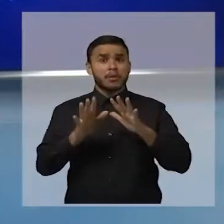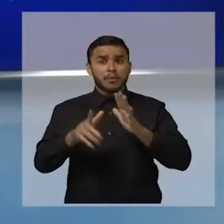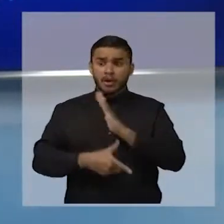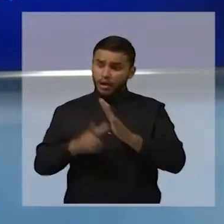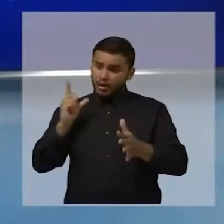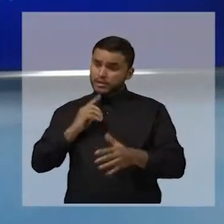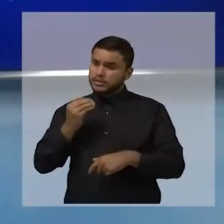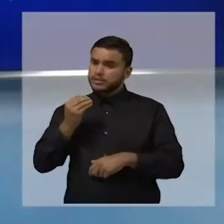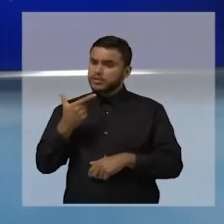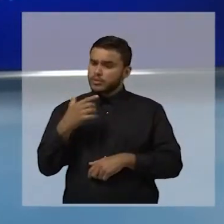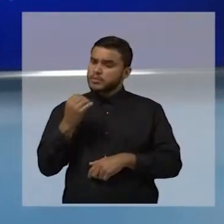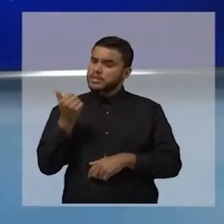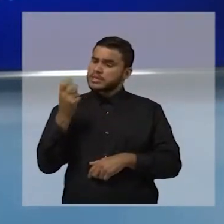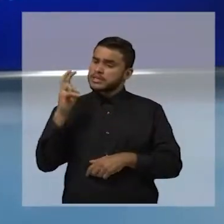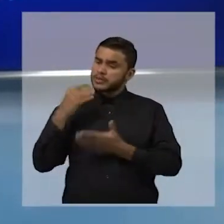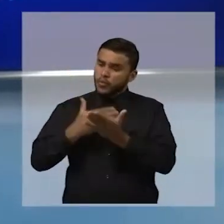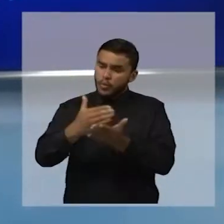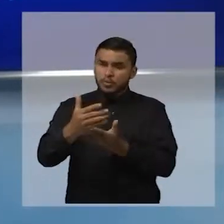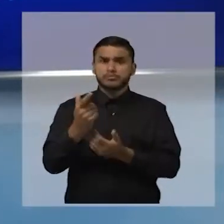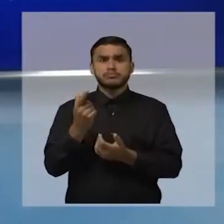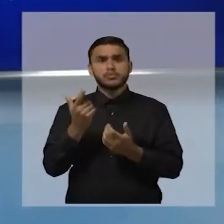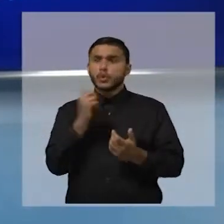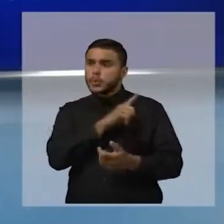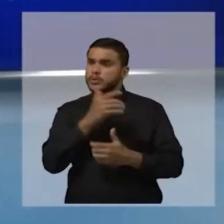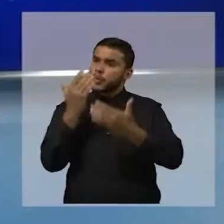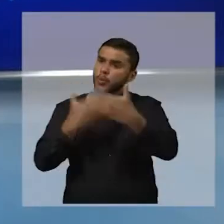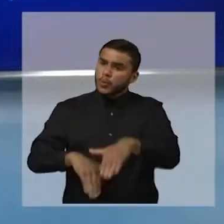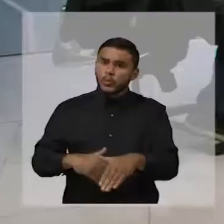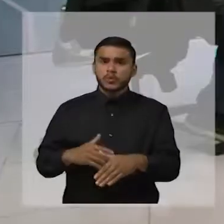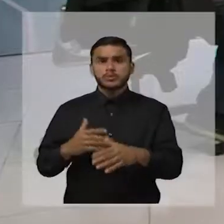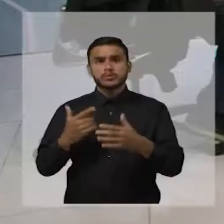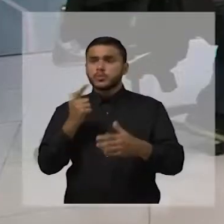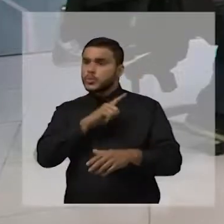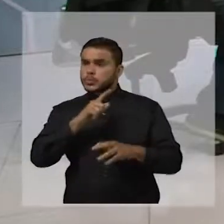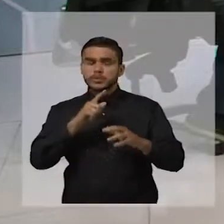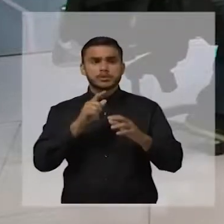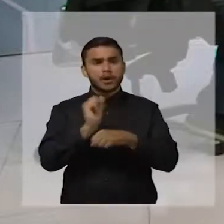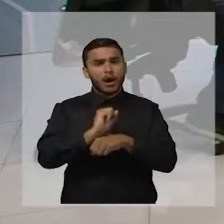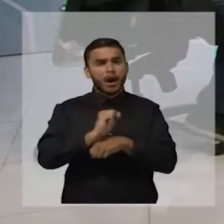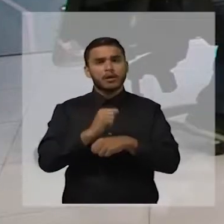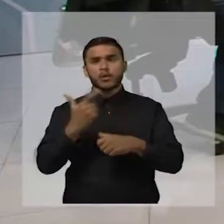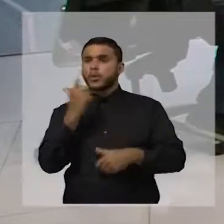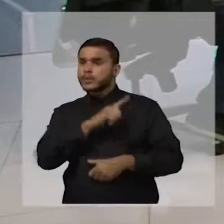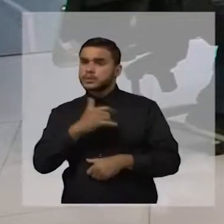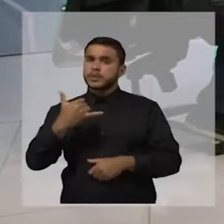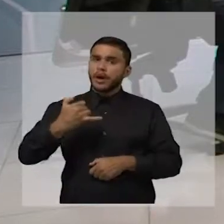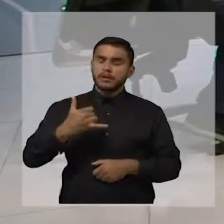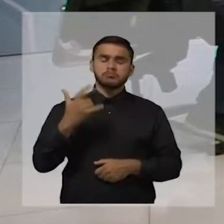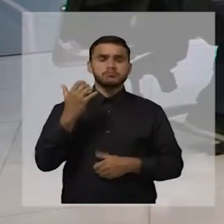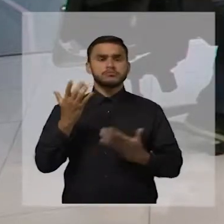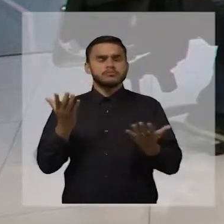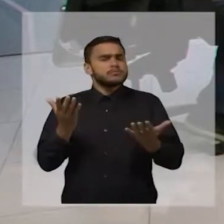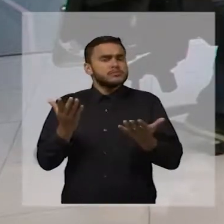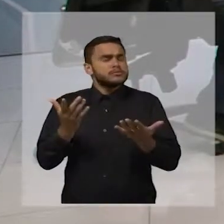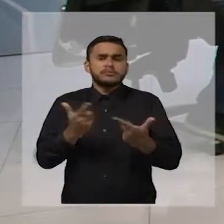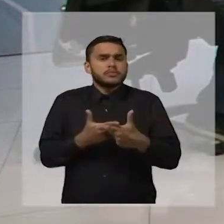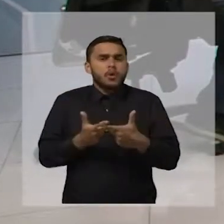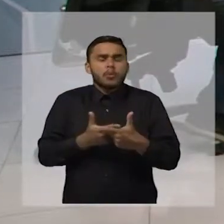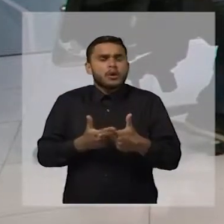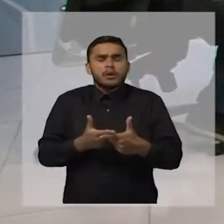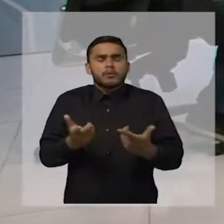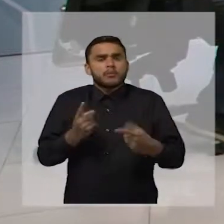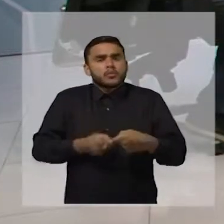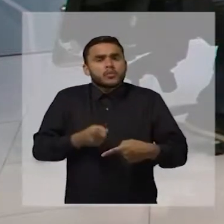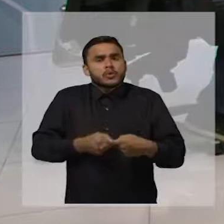né? Mas há um aspecto que me chama a atenção, que é com relação à responsabilidade do governo federal.